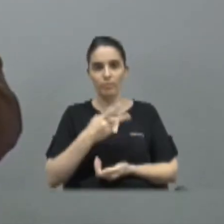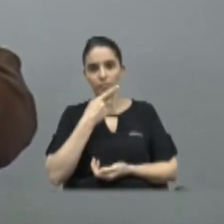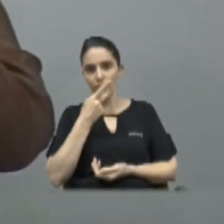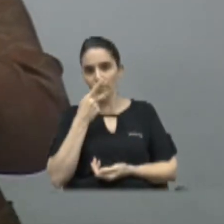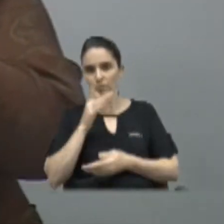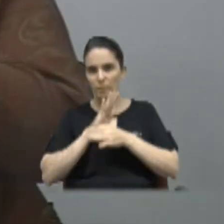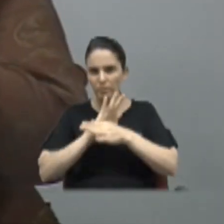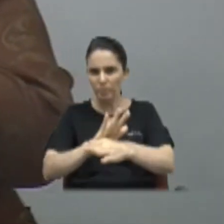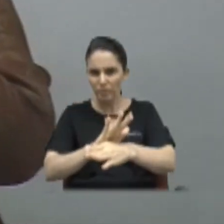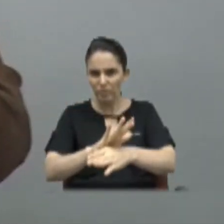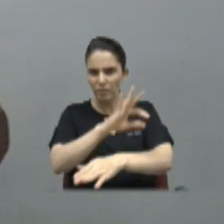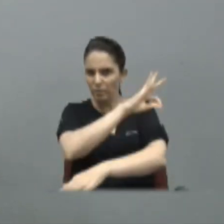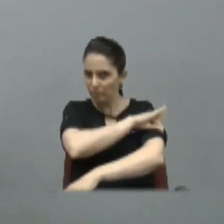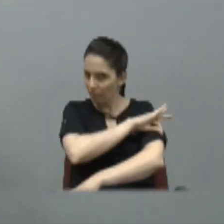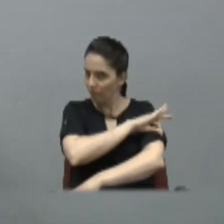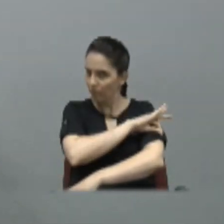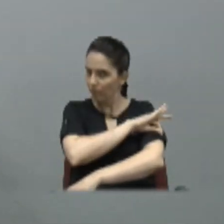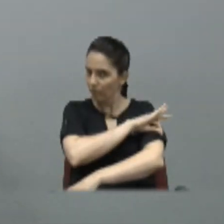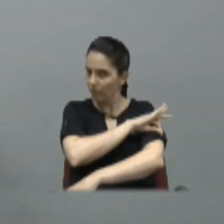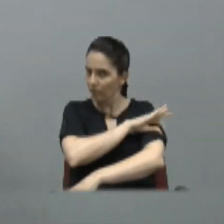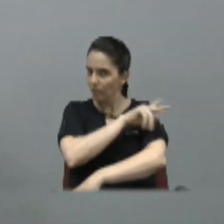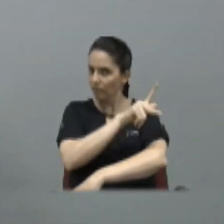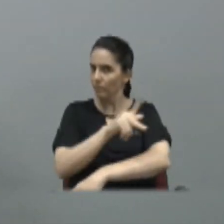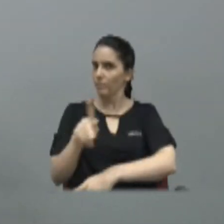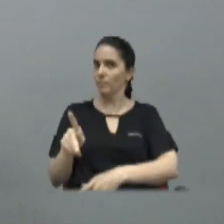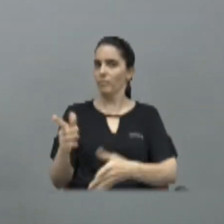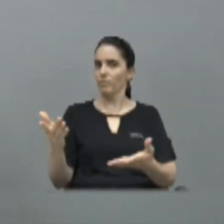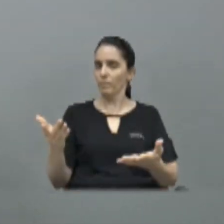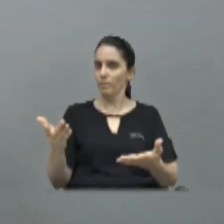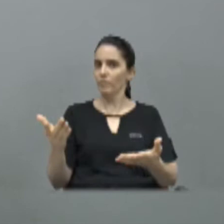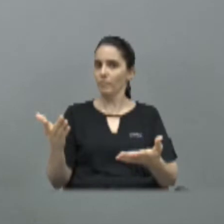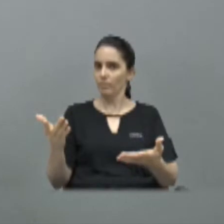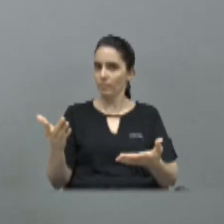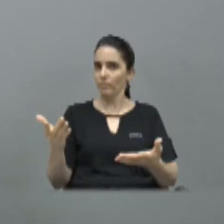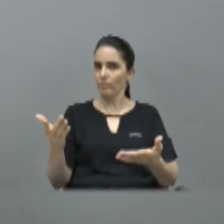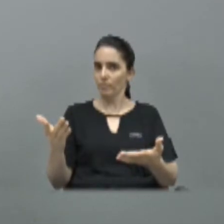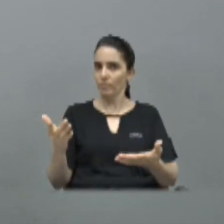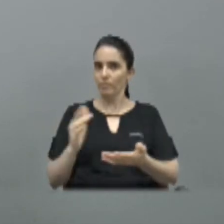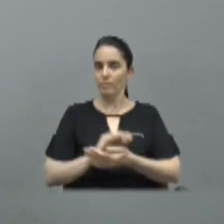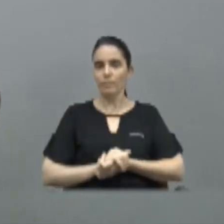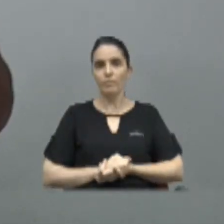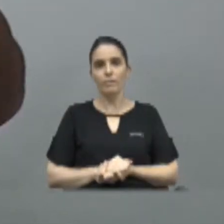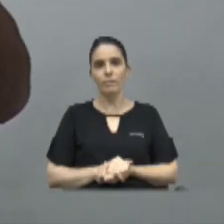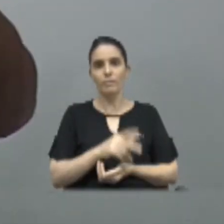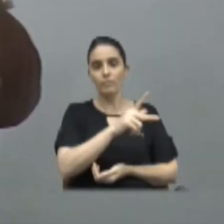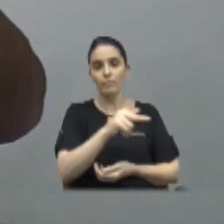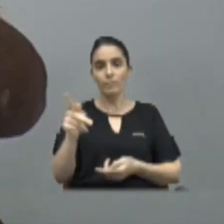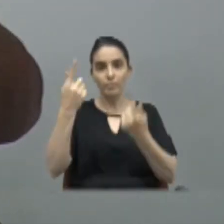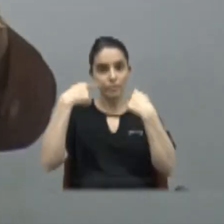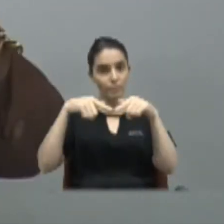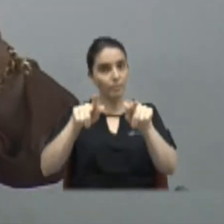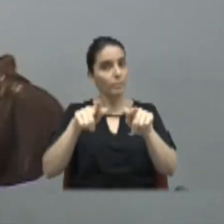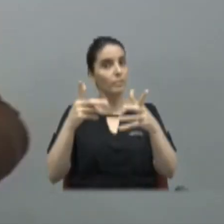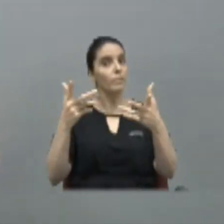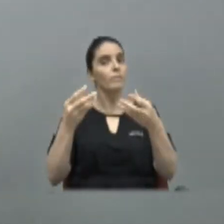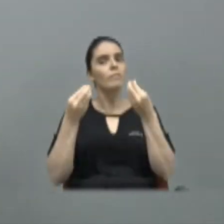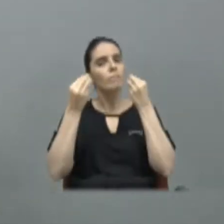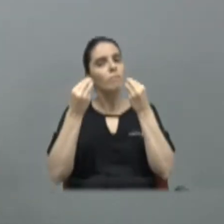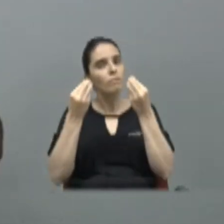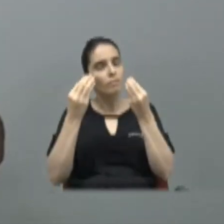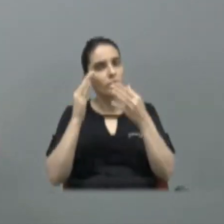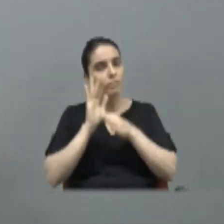ajudar o senhor prefeito, senhor presidente? O senhor que foi oposição na gestão passada, como é que nós podemos ajudar, senhor